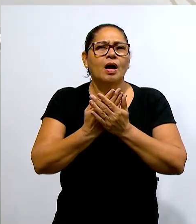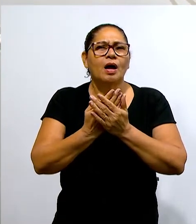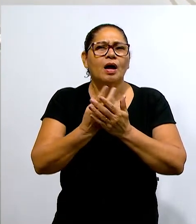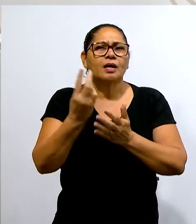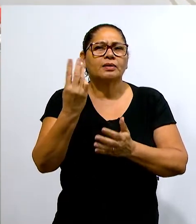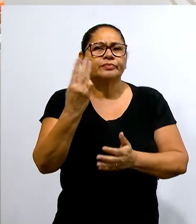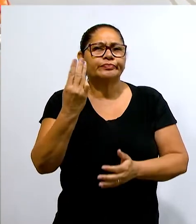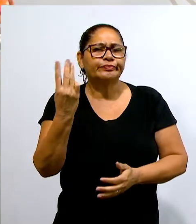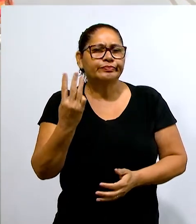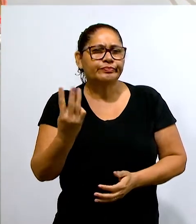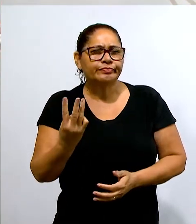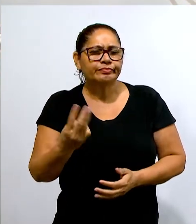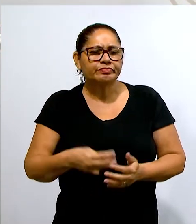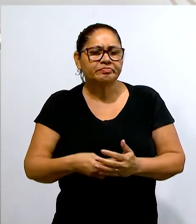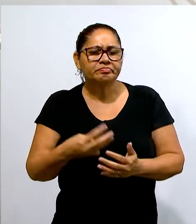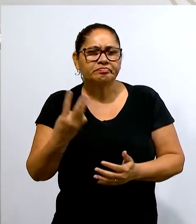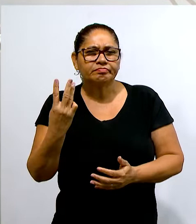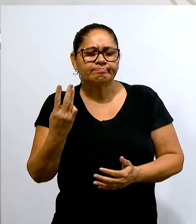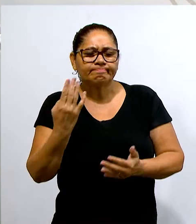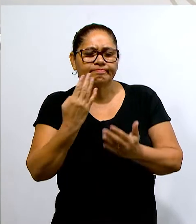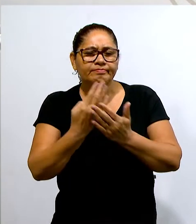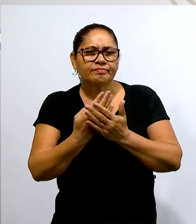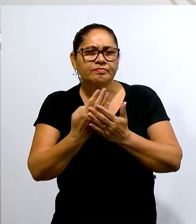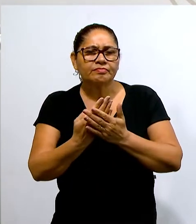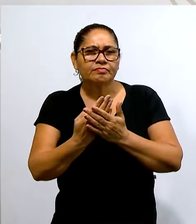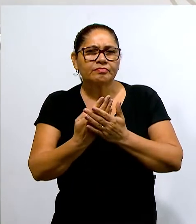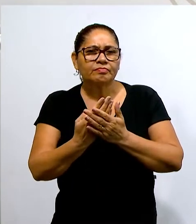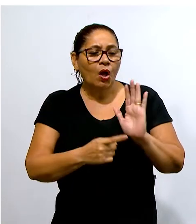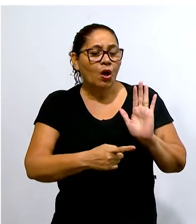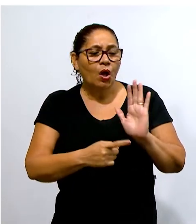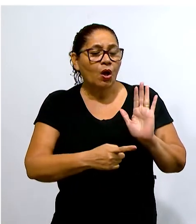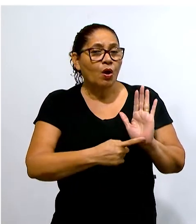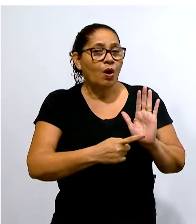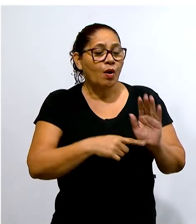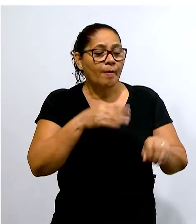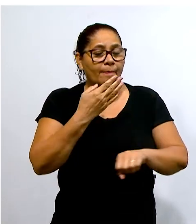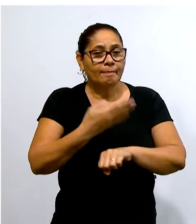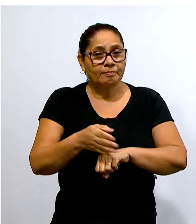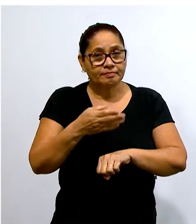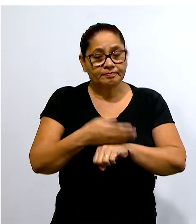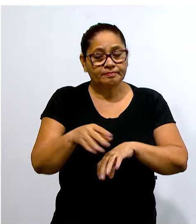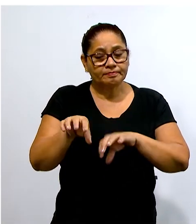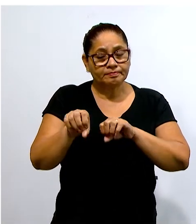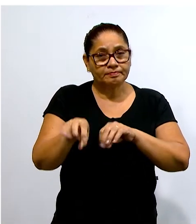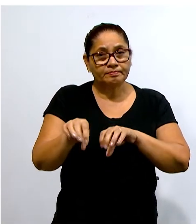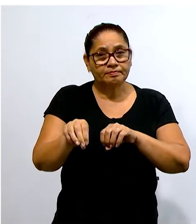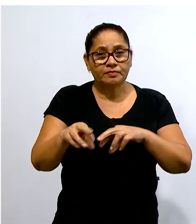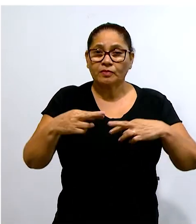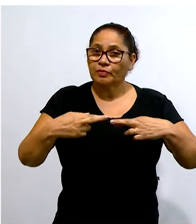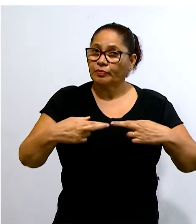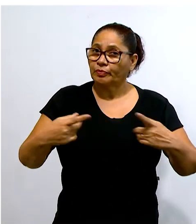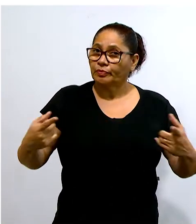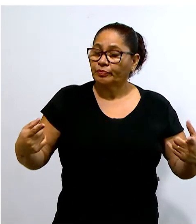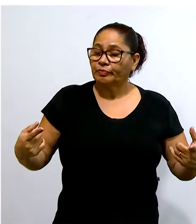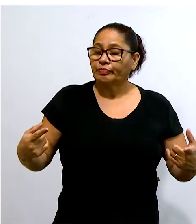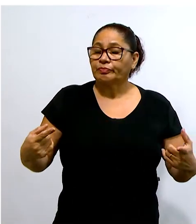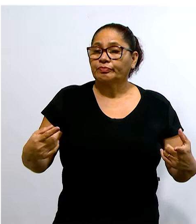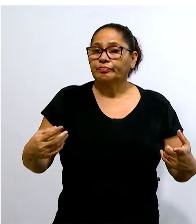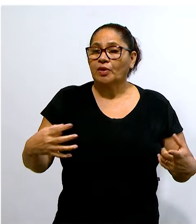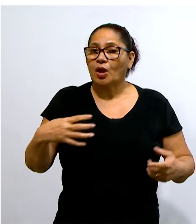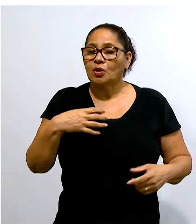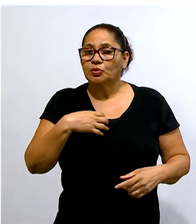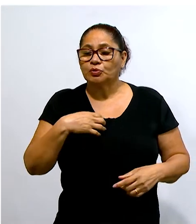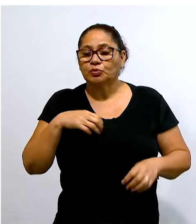terceira unidade de estudo, traz como tema a prática educativa e diferentes formas de organização